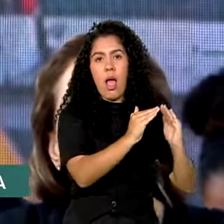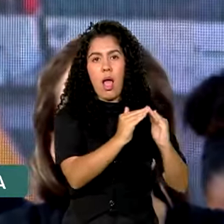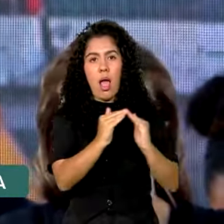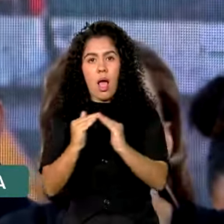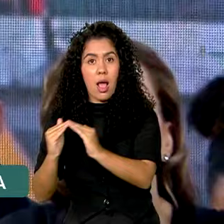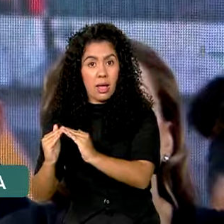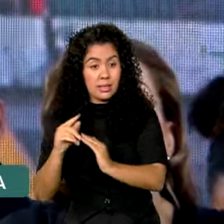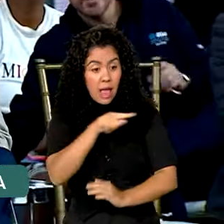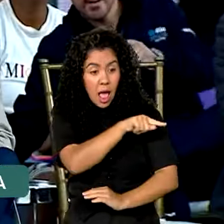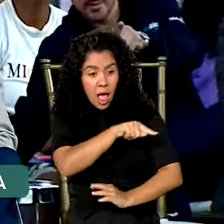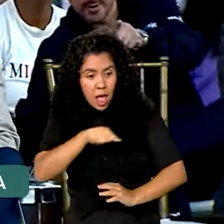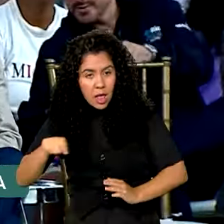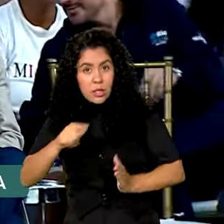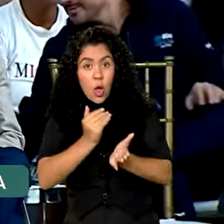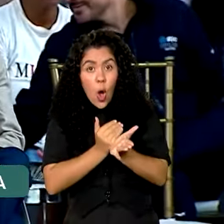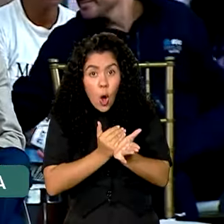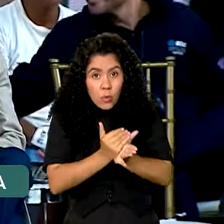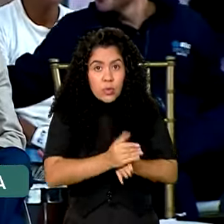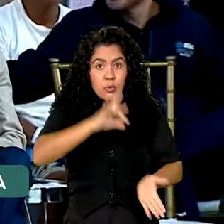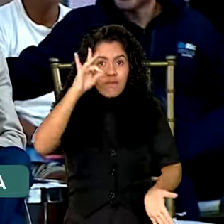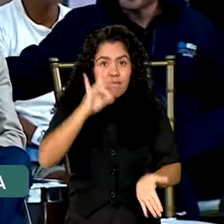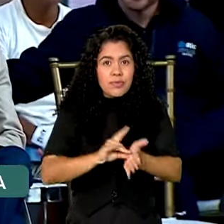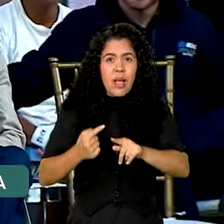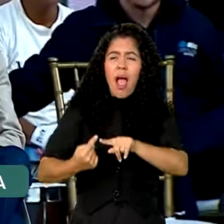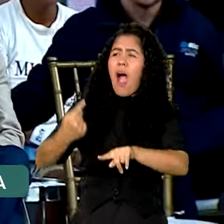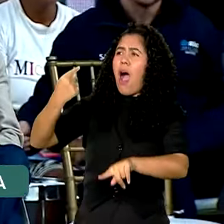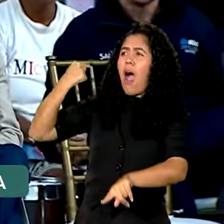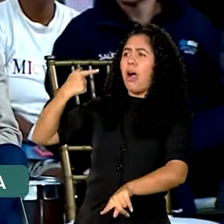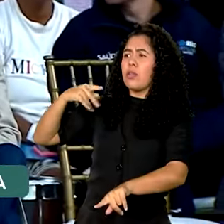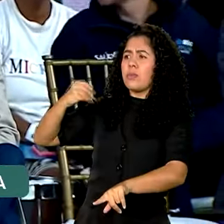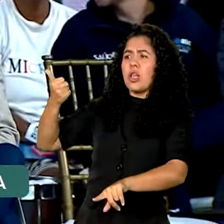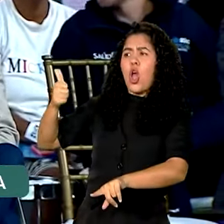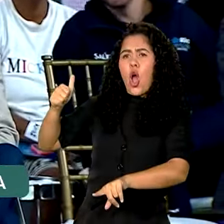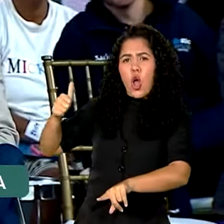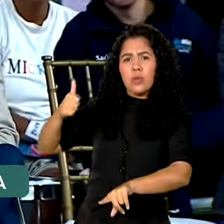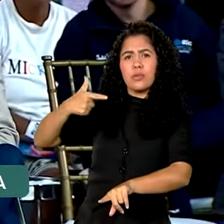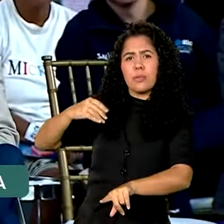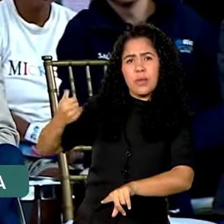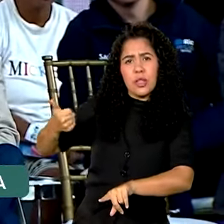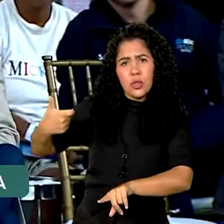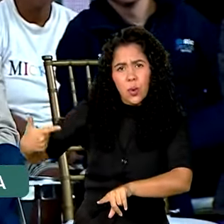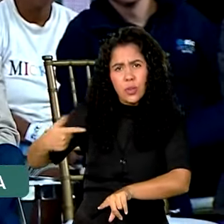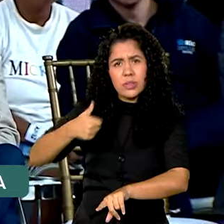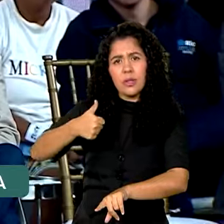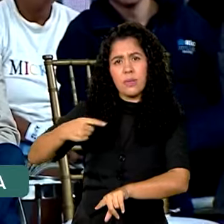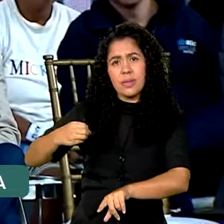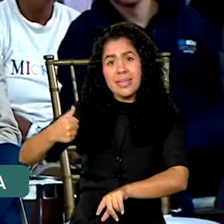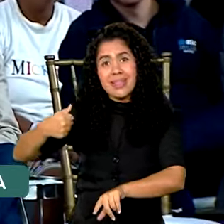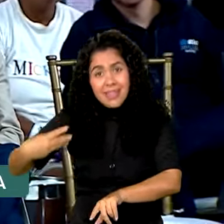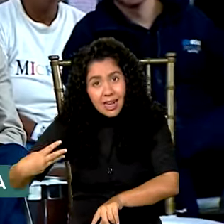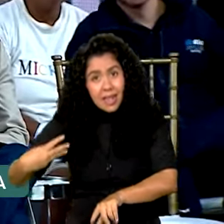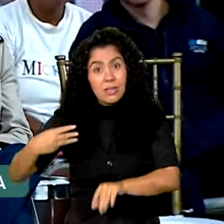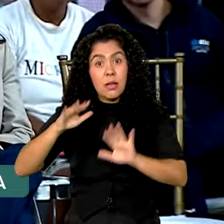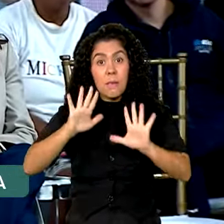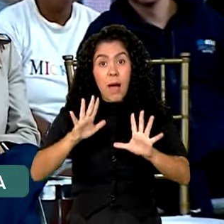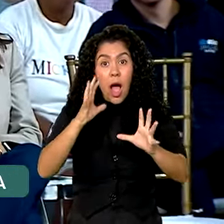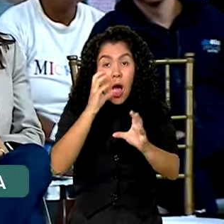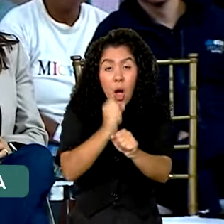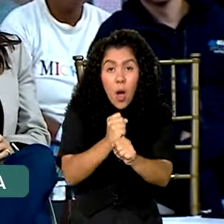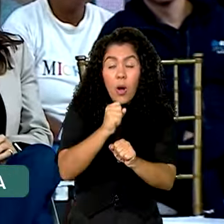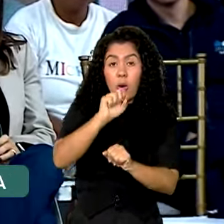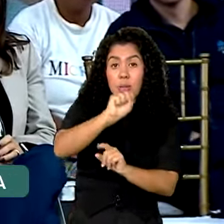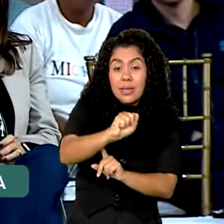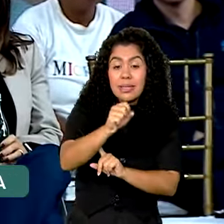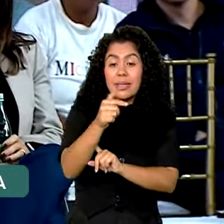tinha sido começado em 2011, 2012, 2013, 87